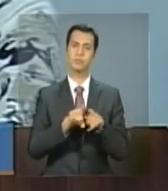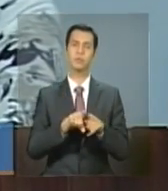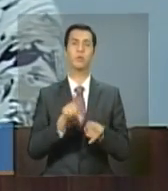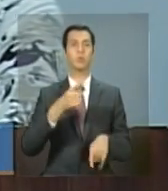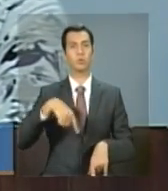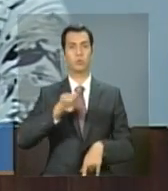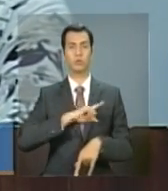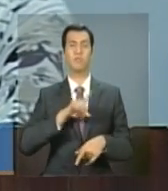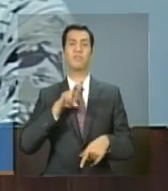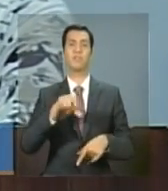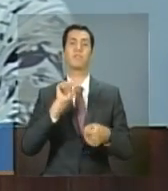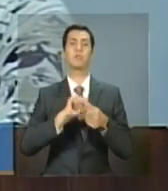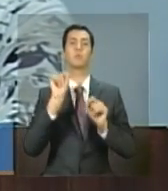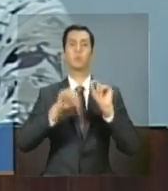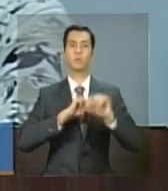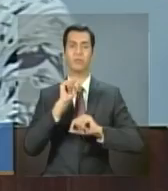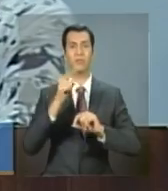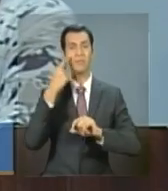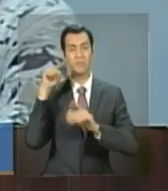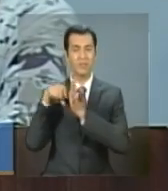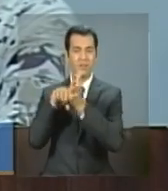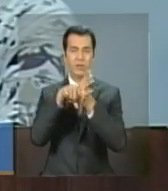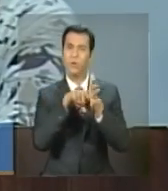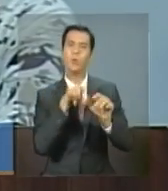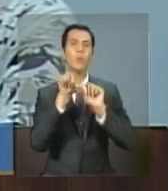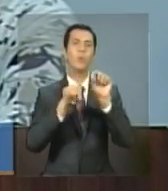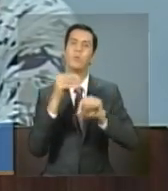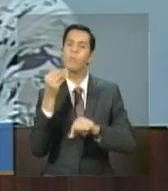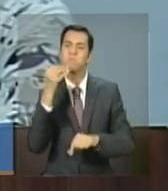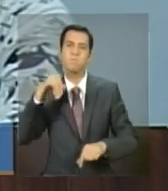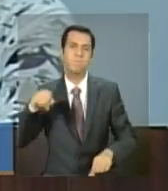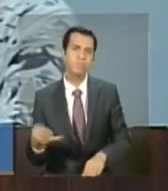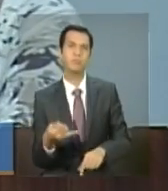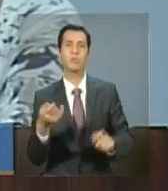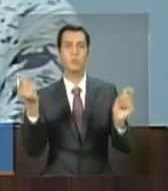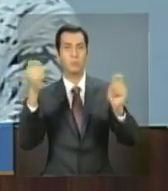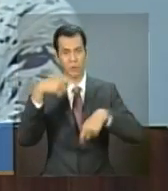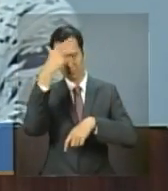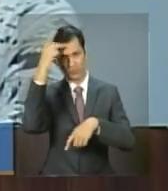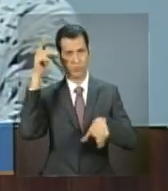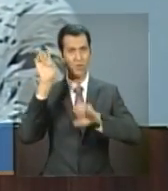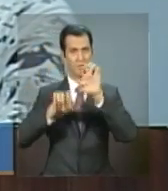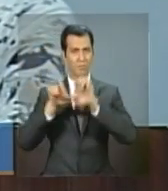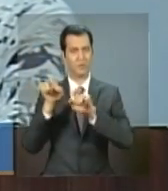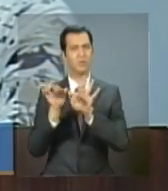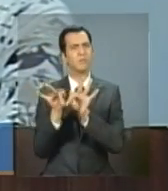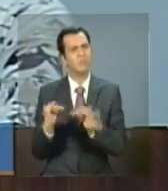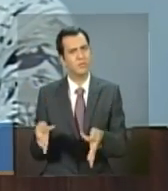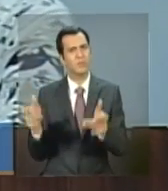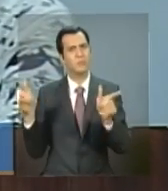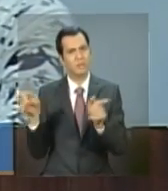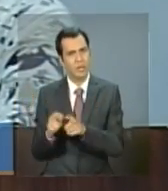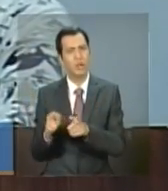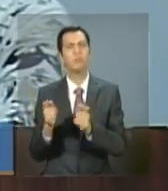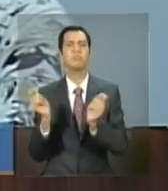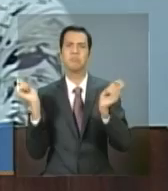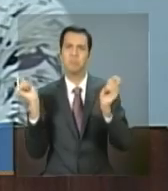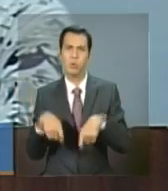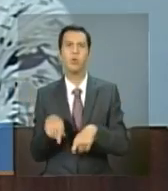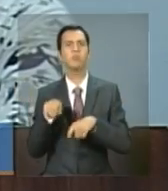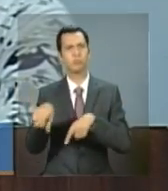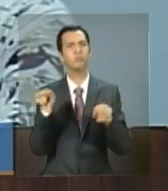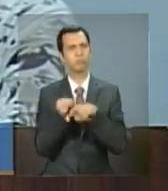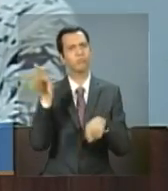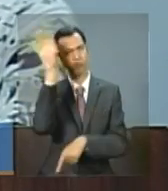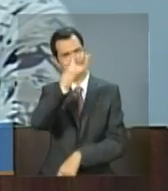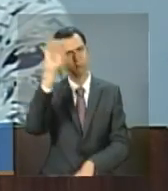estar levantando as oportunidades para que o microempreendedor individual possa estar trabalhando de forma, e possa estar sendo